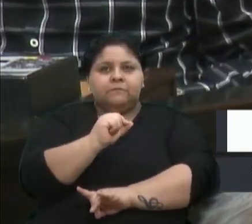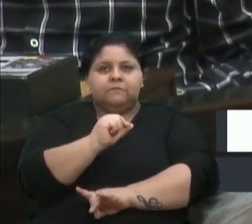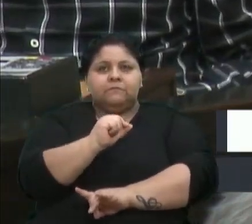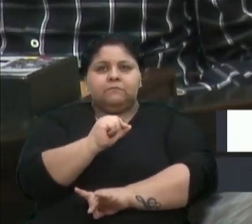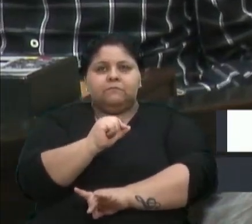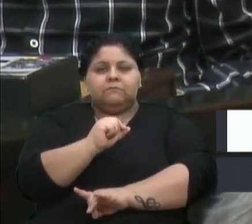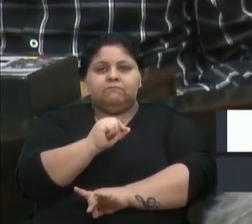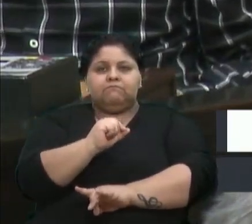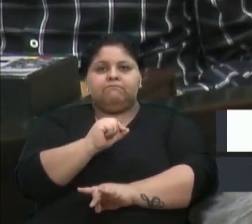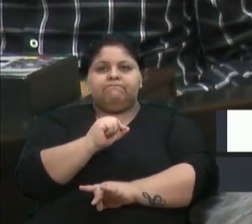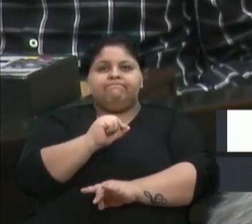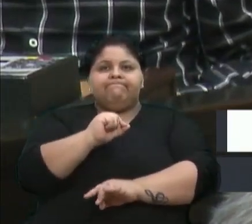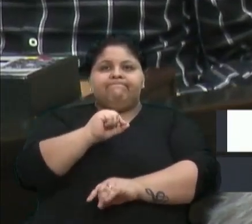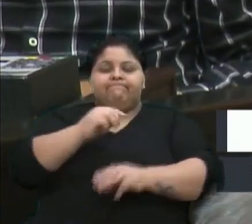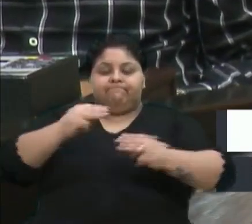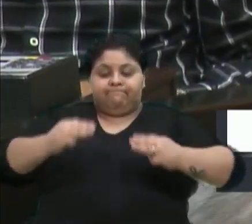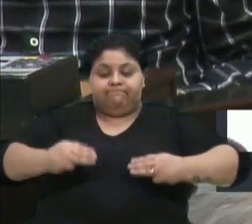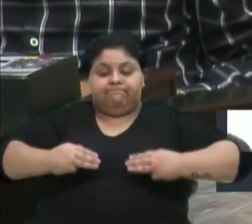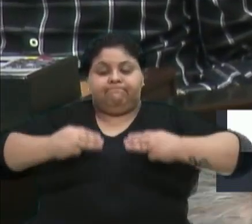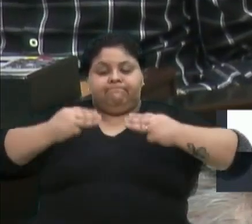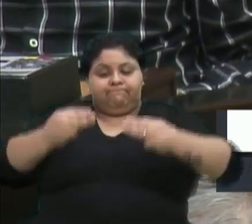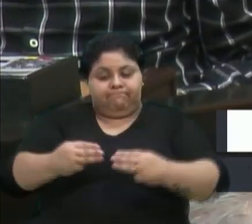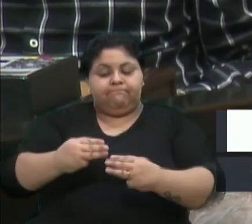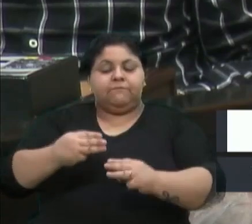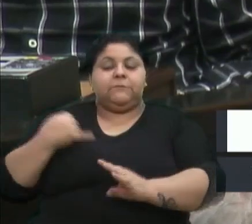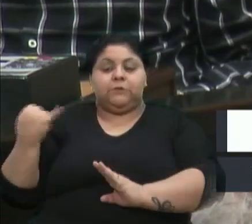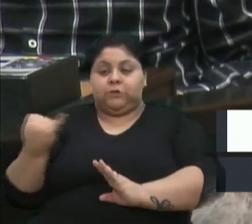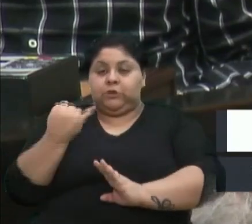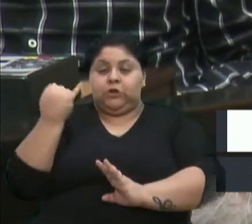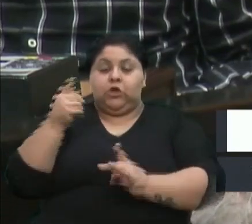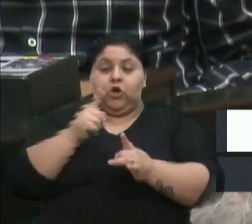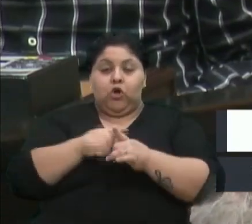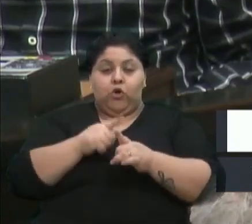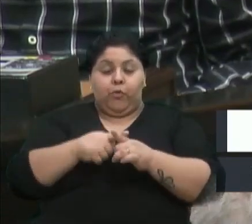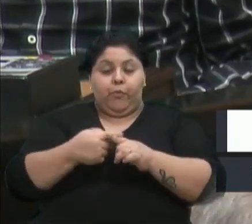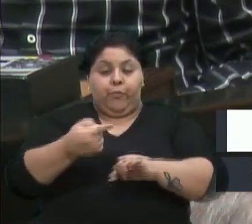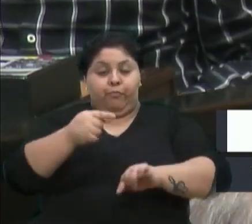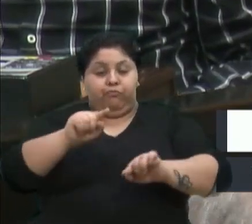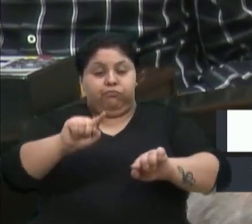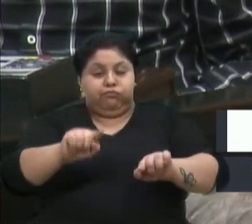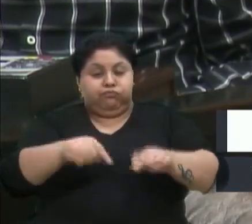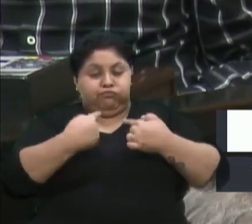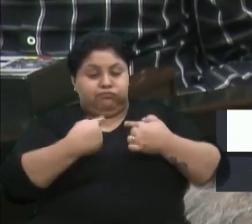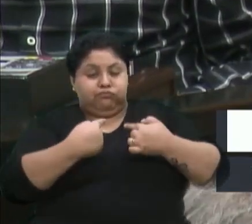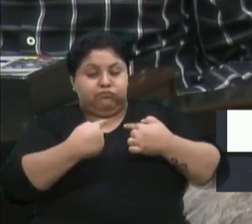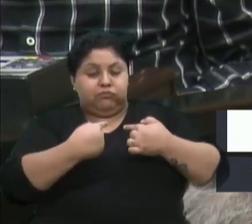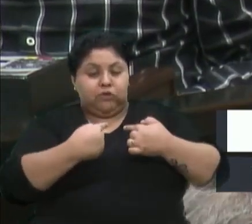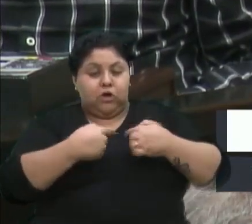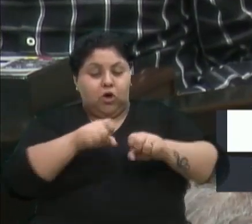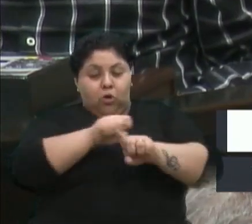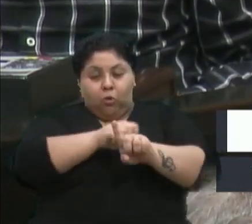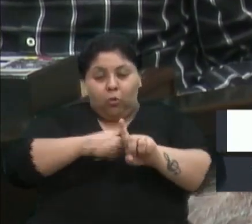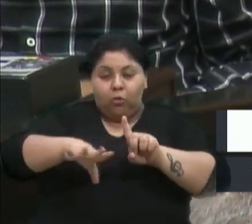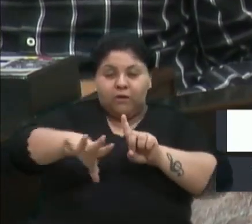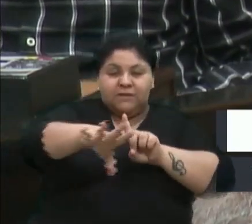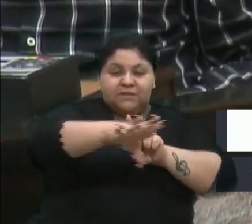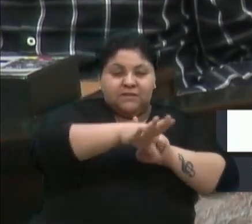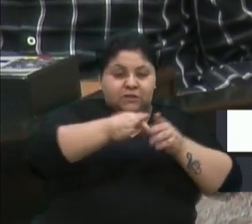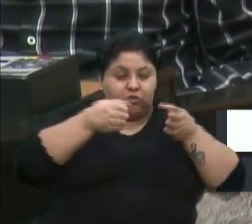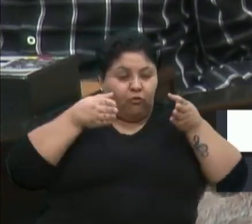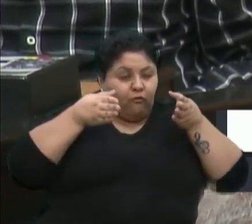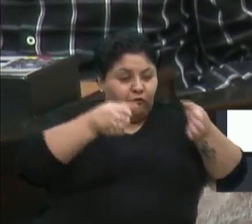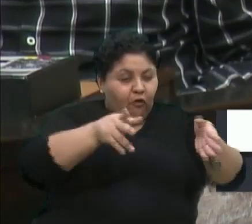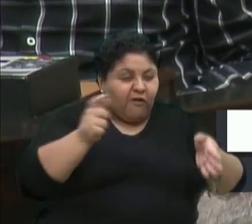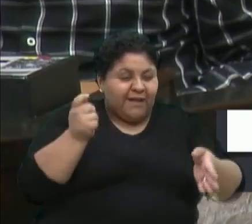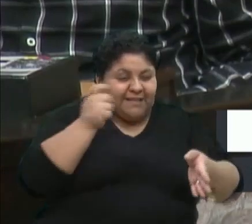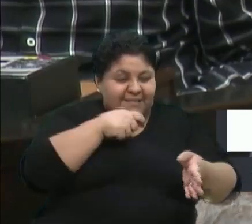a respeito das emendas é extremamente importante porque a gente debate com a sociedade no pleito que realmente a necessidade deles